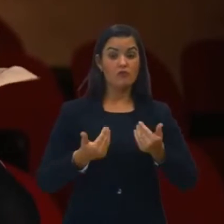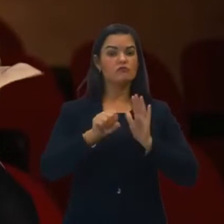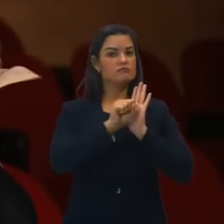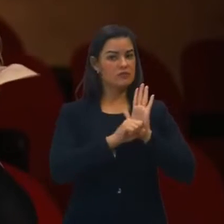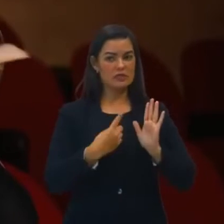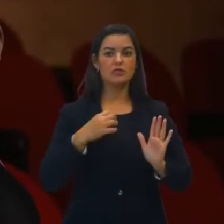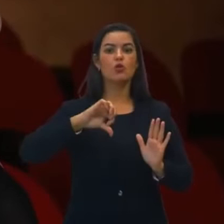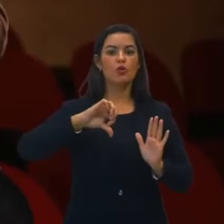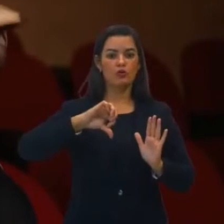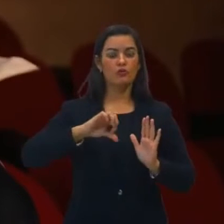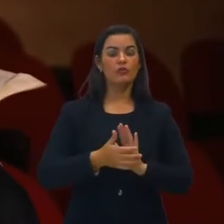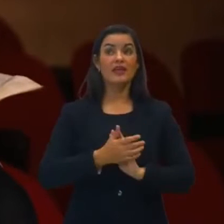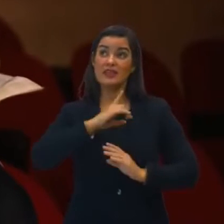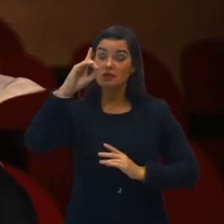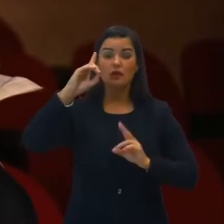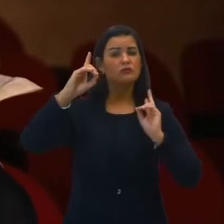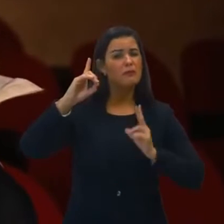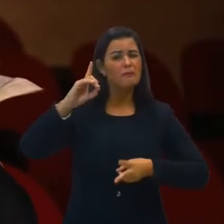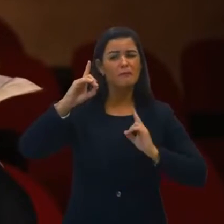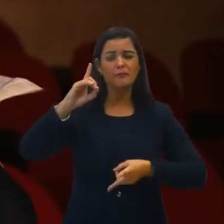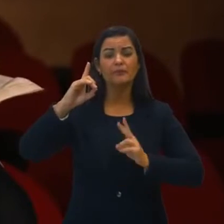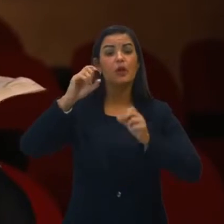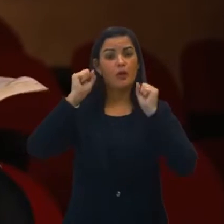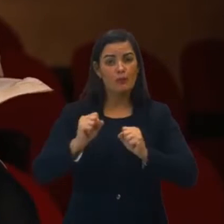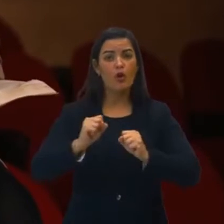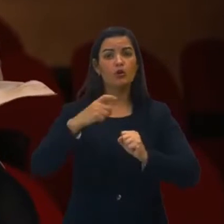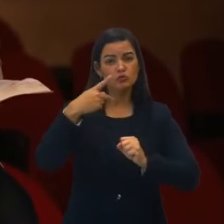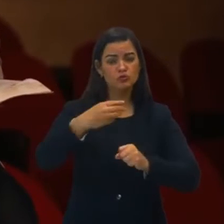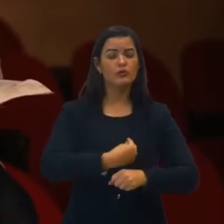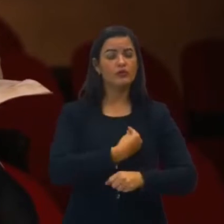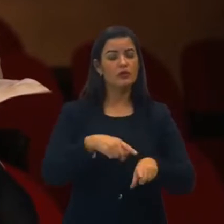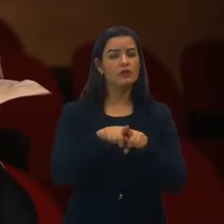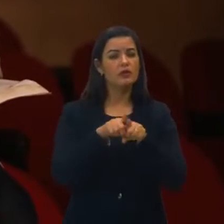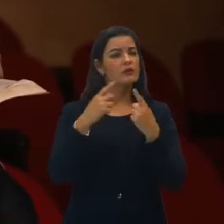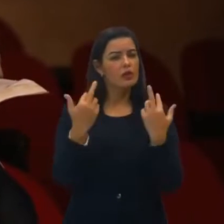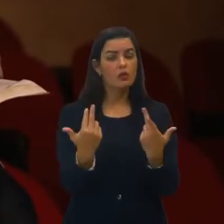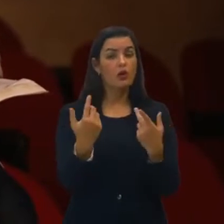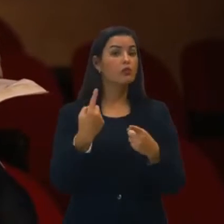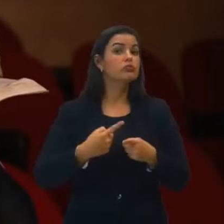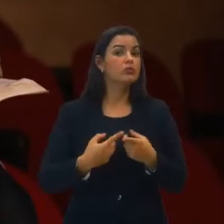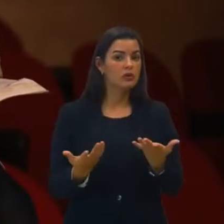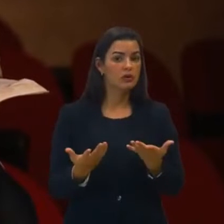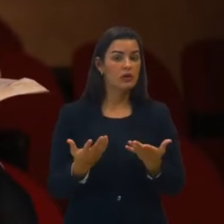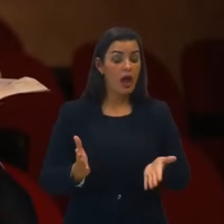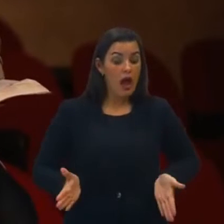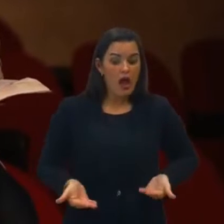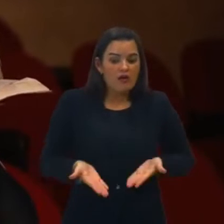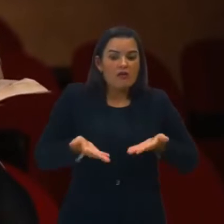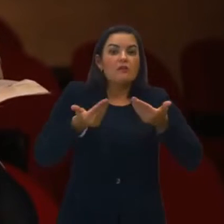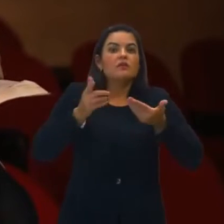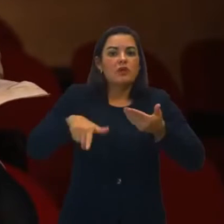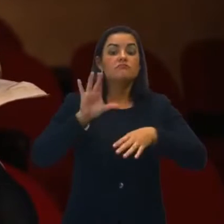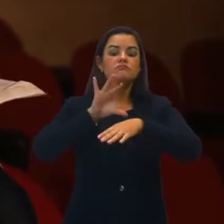é o mesmo, e Ele pode fazer o mesmo também na sua vida. Sabe por quê? Porque o avivamento é uma promessa de Deus,